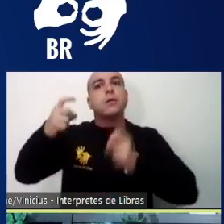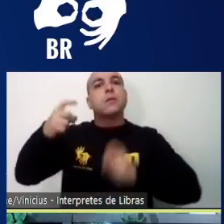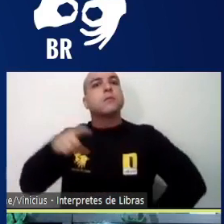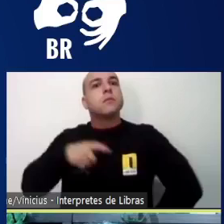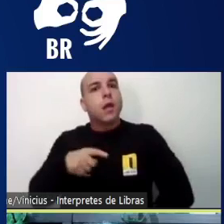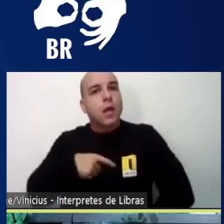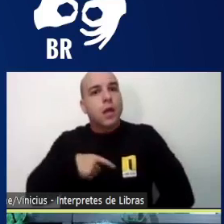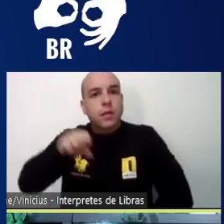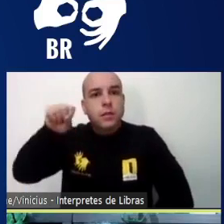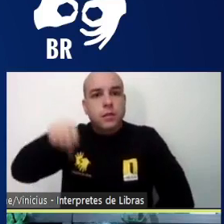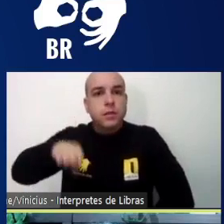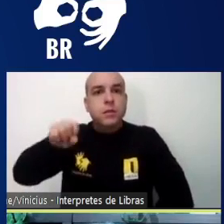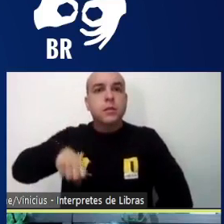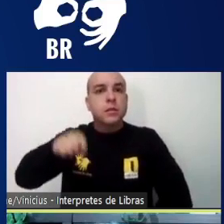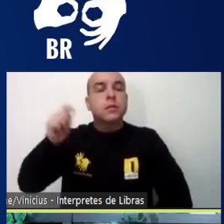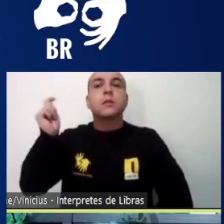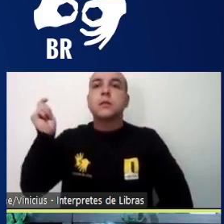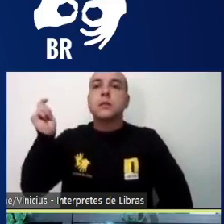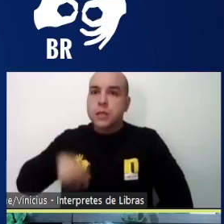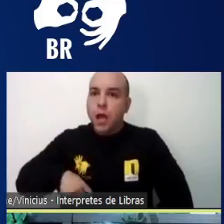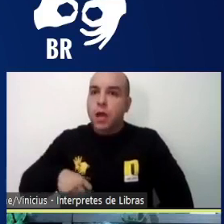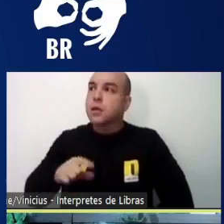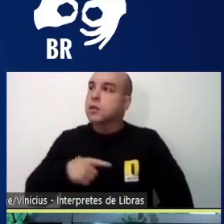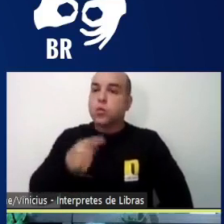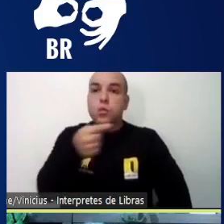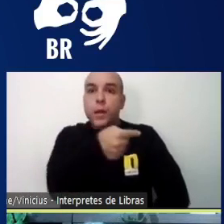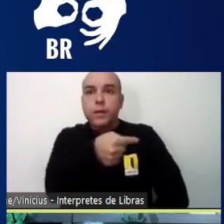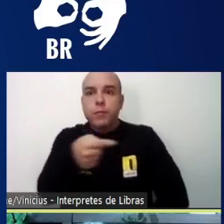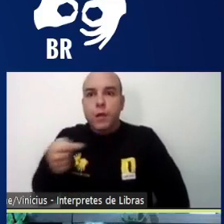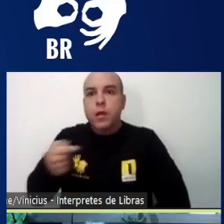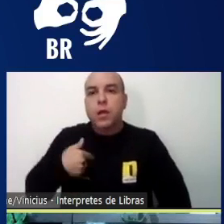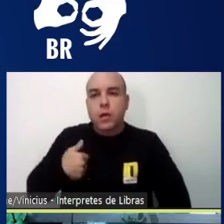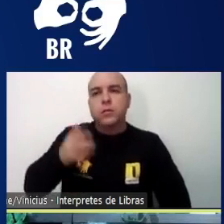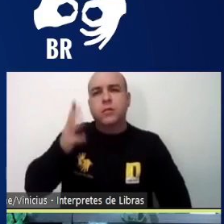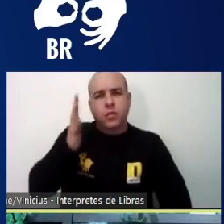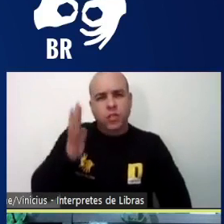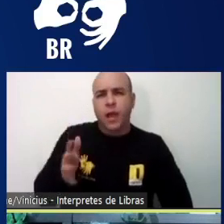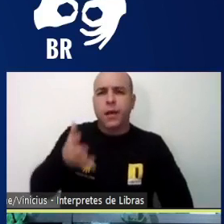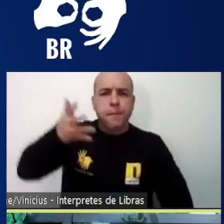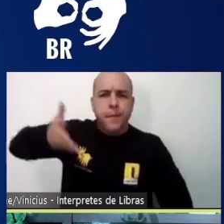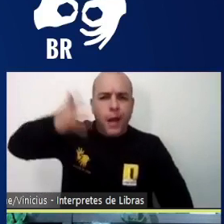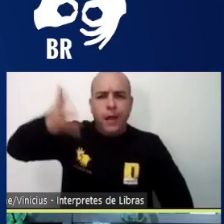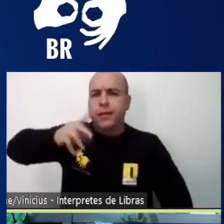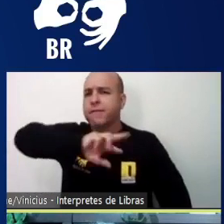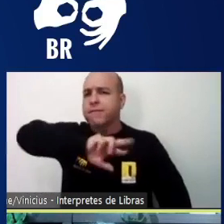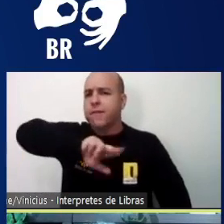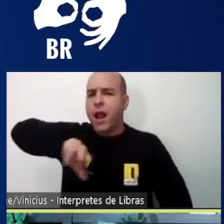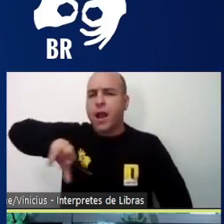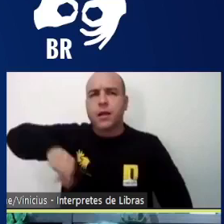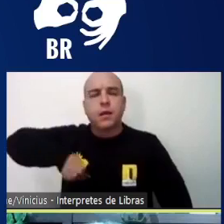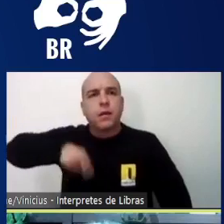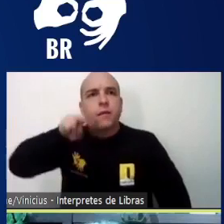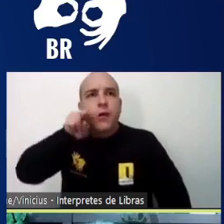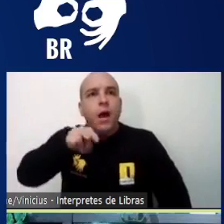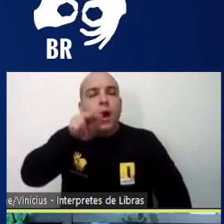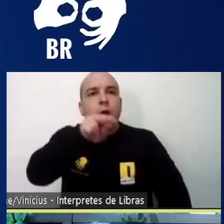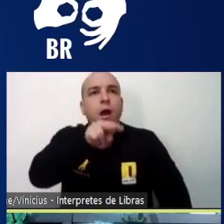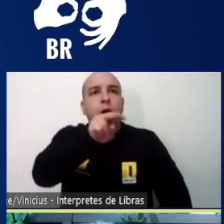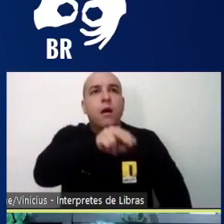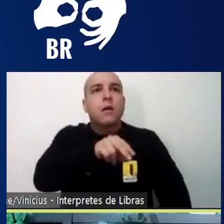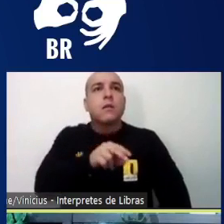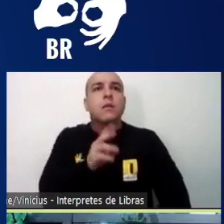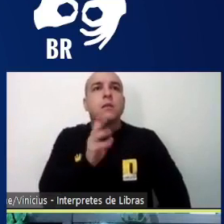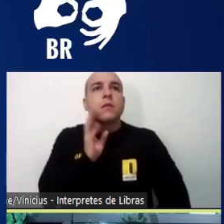que mostraram que é possível sim fazer. Eu poderia aqui ficar horas conversando com vocês sobre todos os projetos que realizamos na